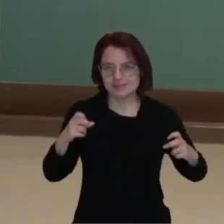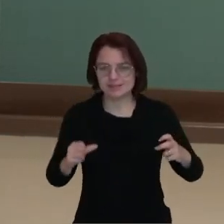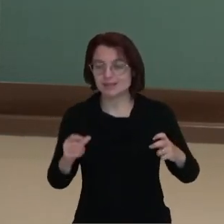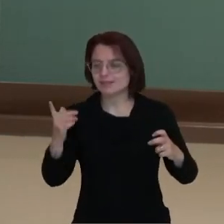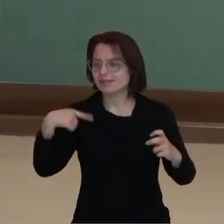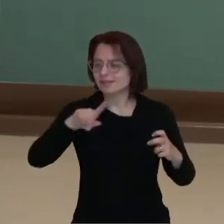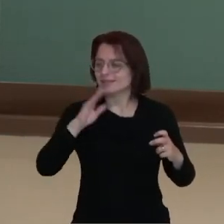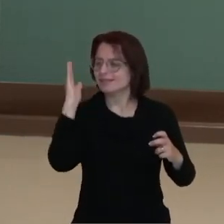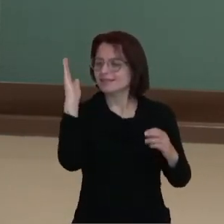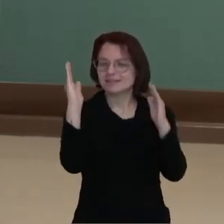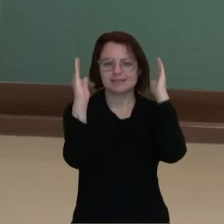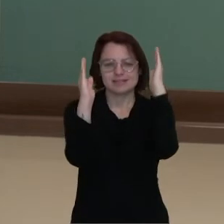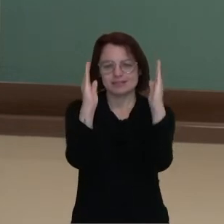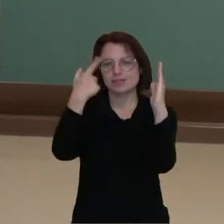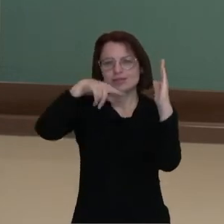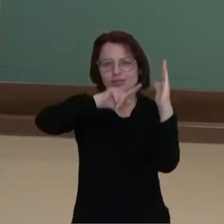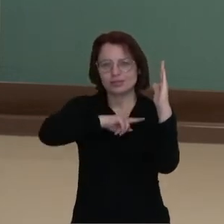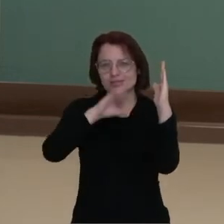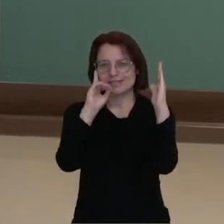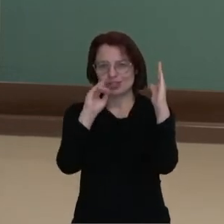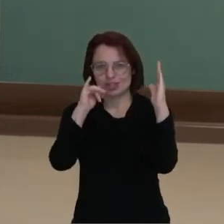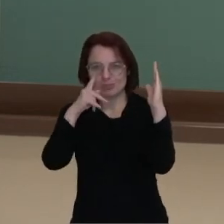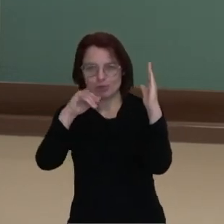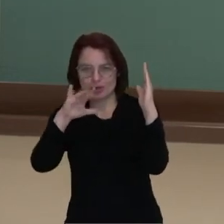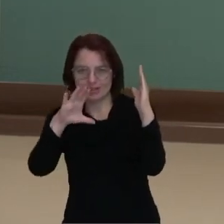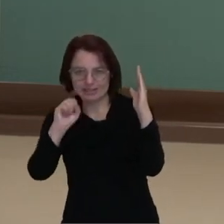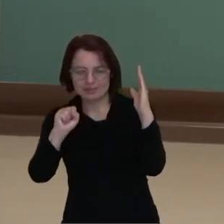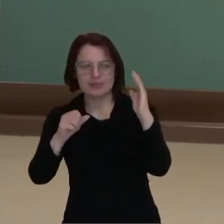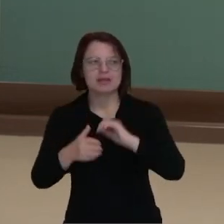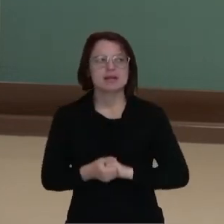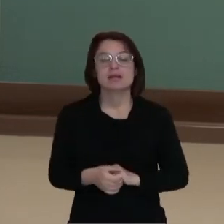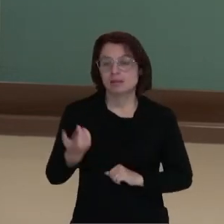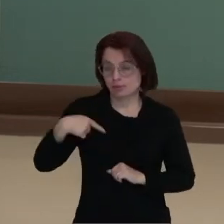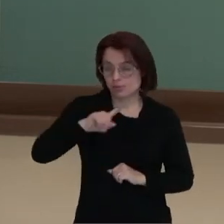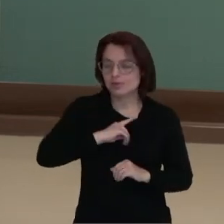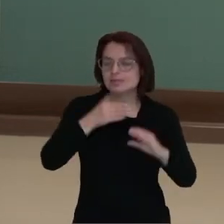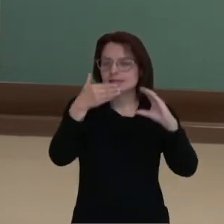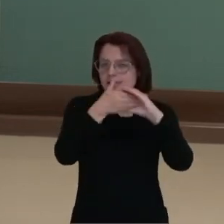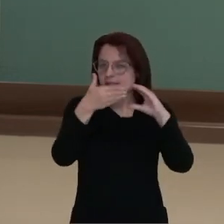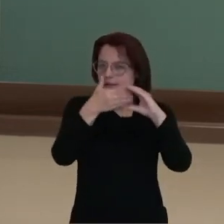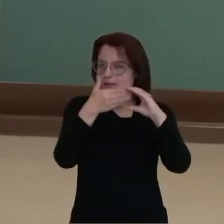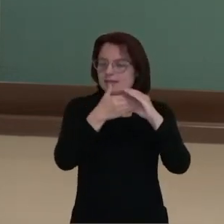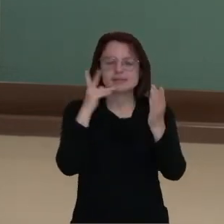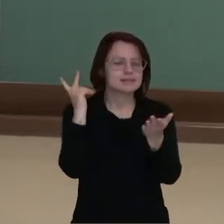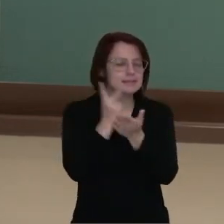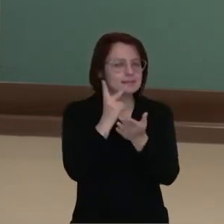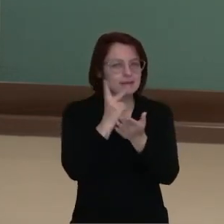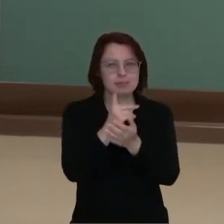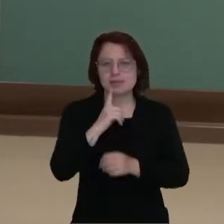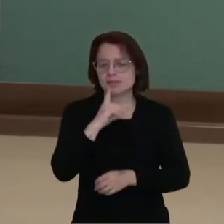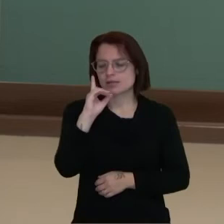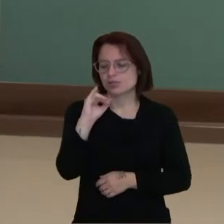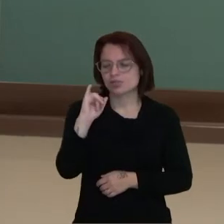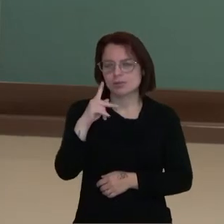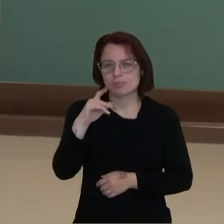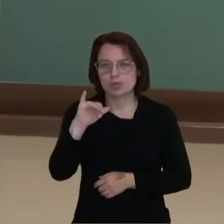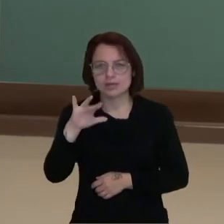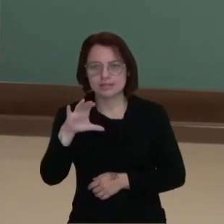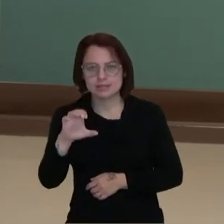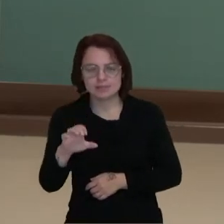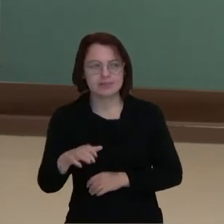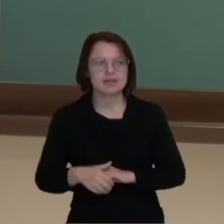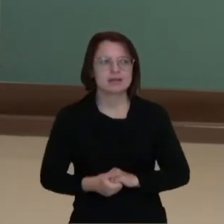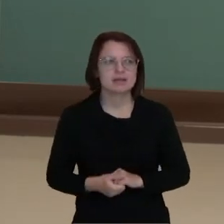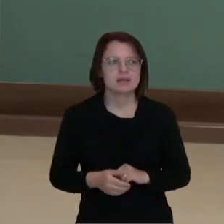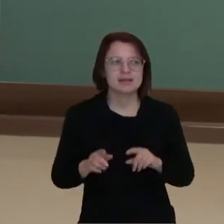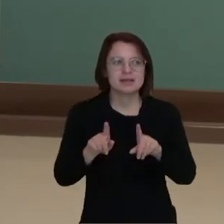as características que são herdadas do pai e da mãe. As nossas células, elas sempre estão em diploide. Mas,